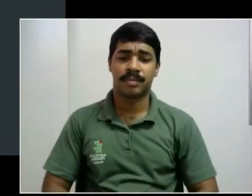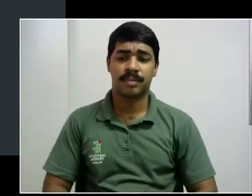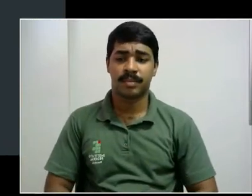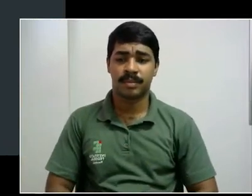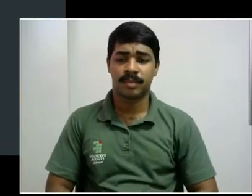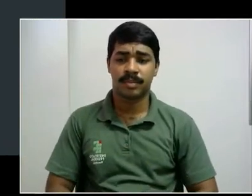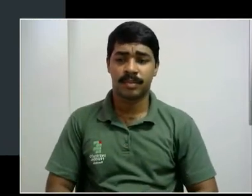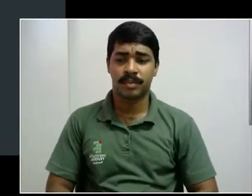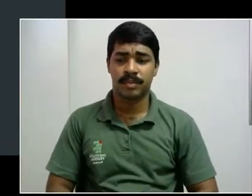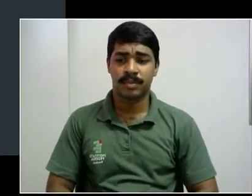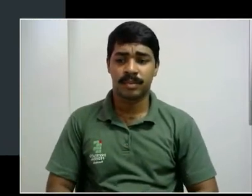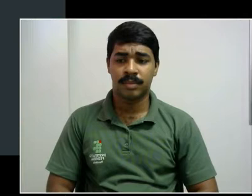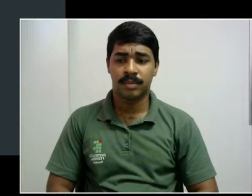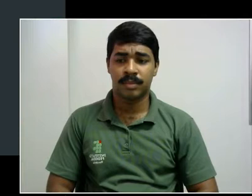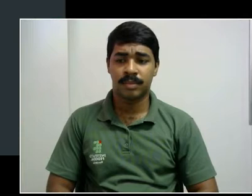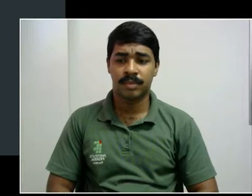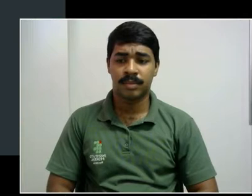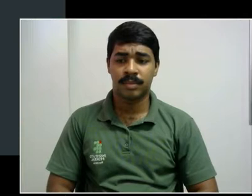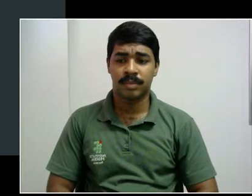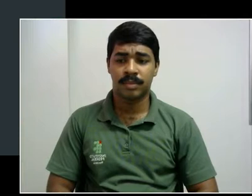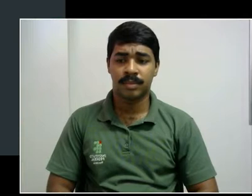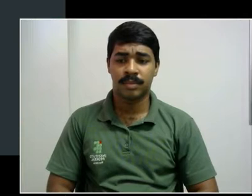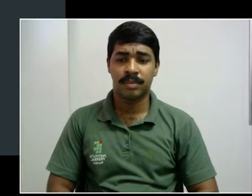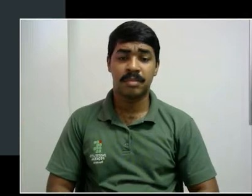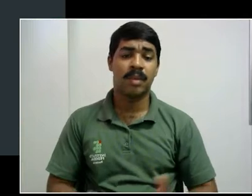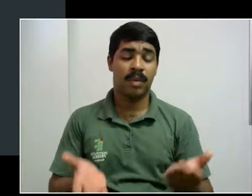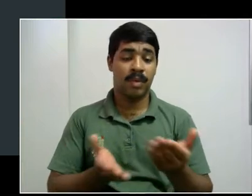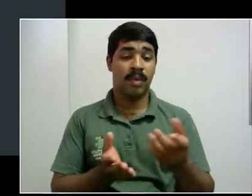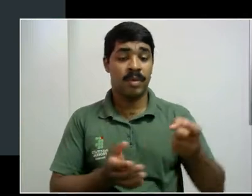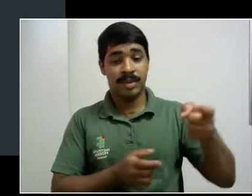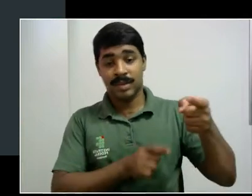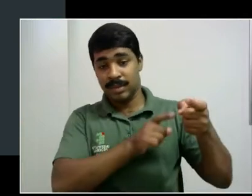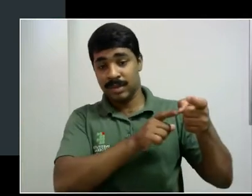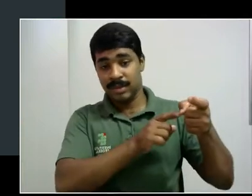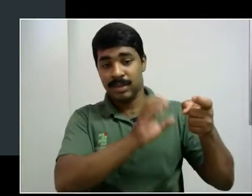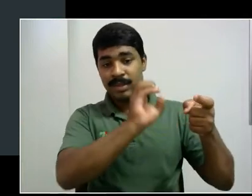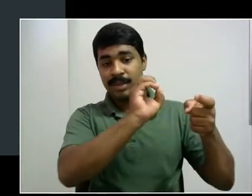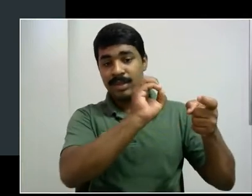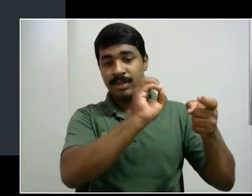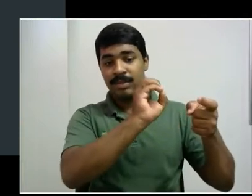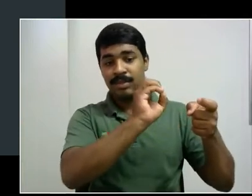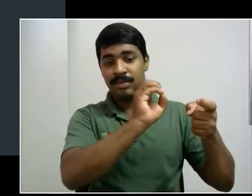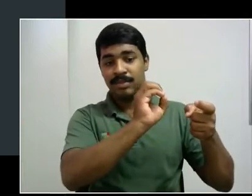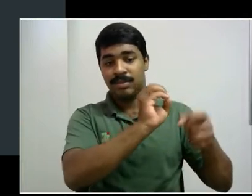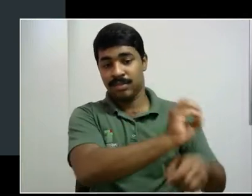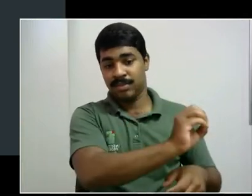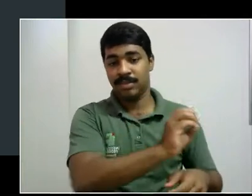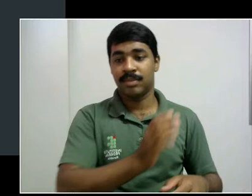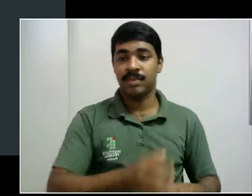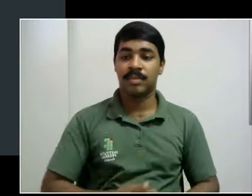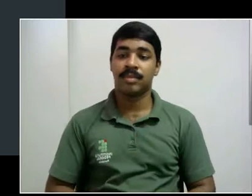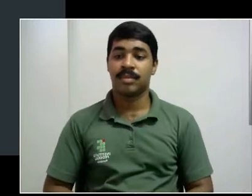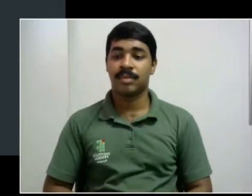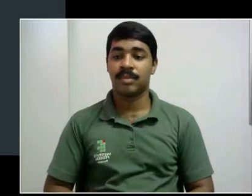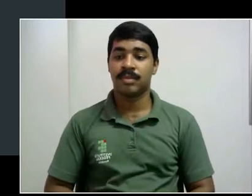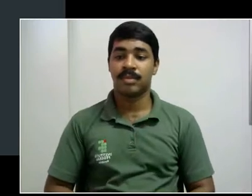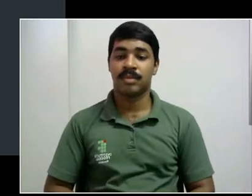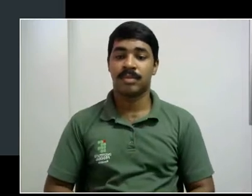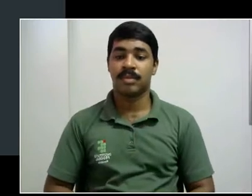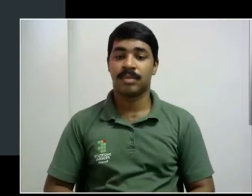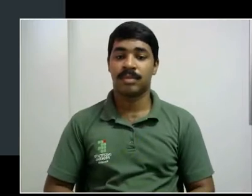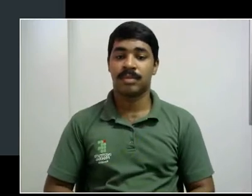Para a gente calcular onde ela corta o eixo y, porque basta eu fazer o x igual a zero. Né? Basta eu fazer ó, x igual a zero.